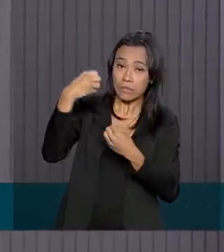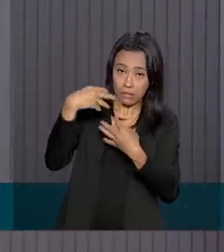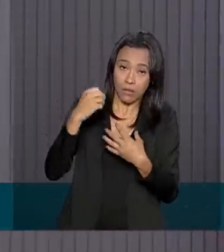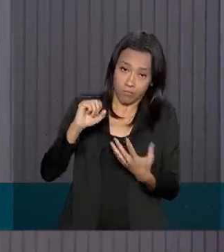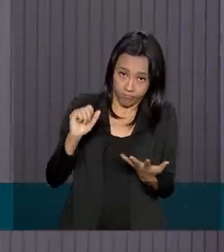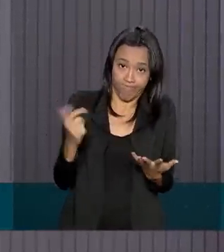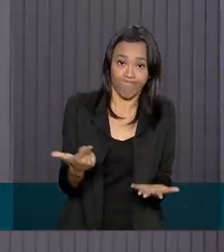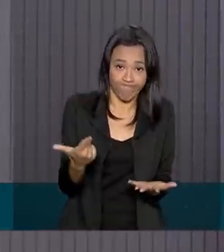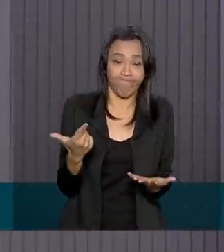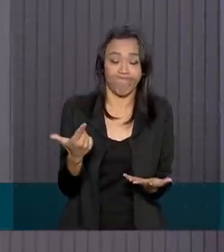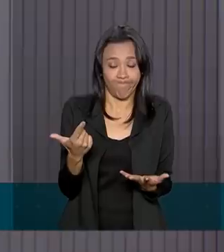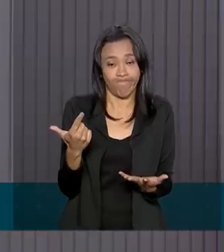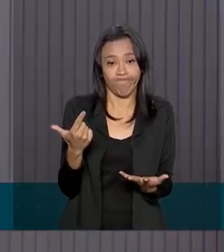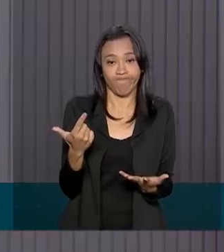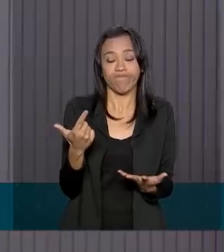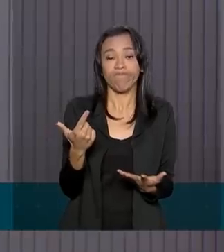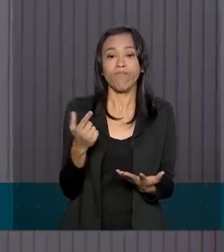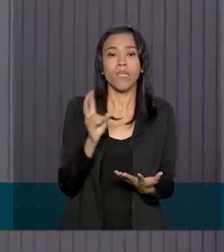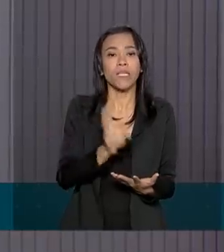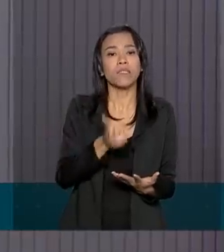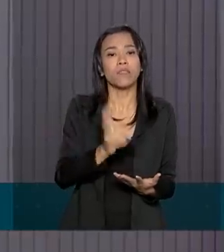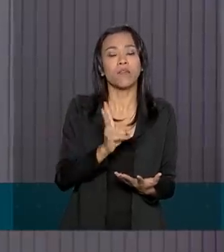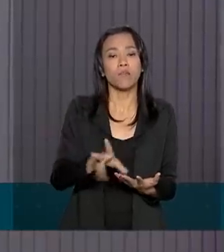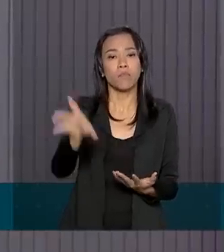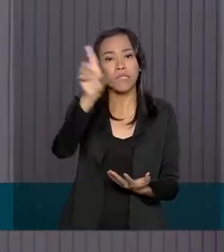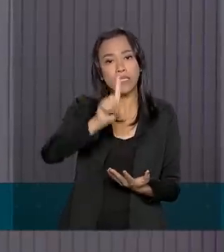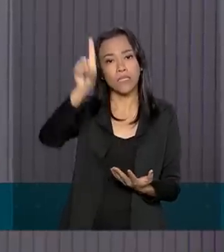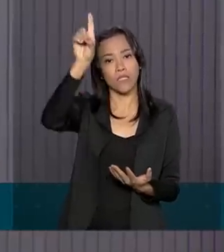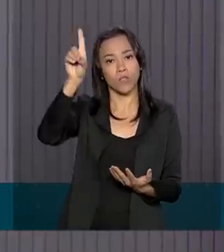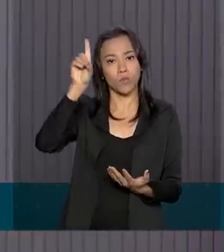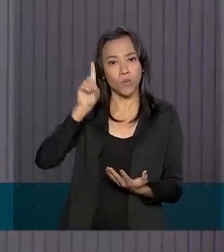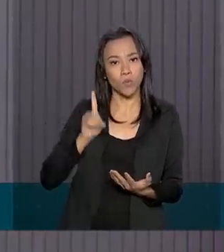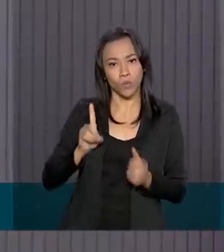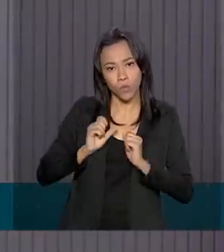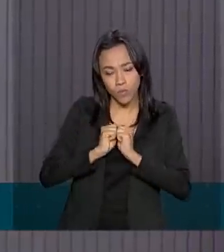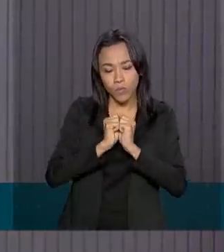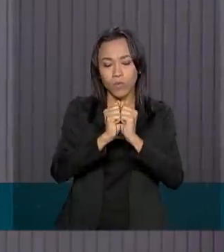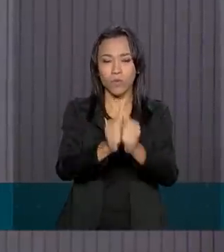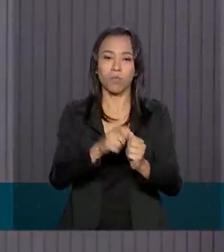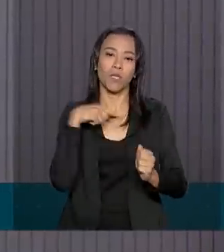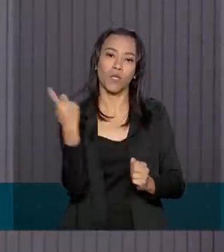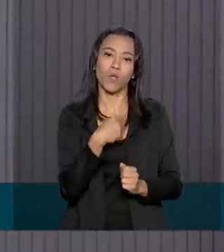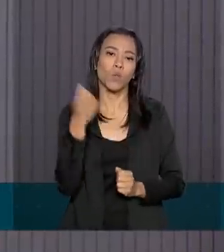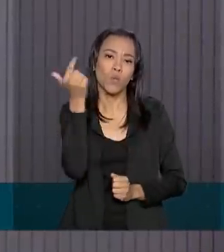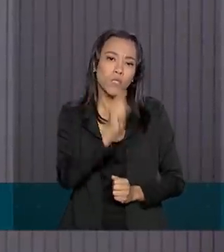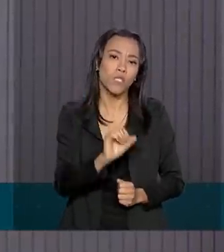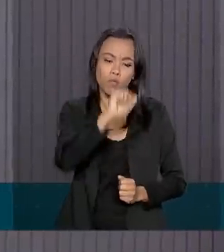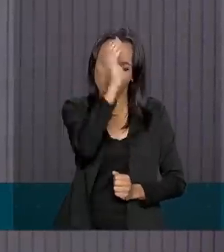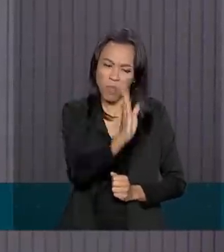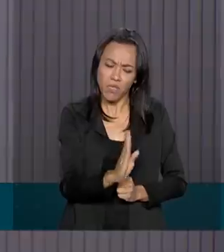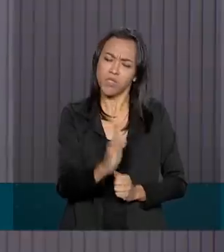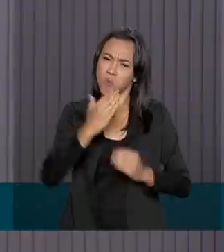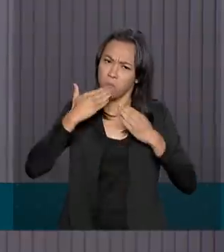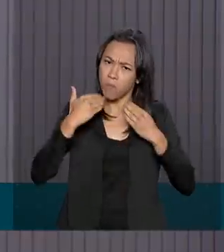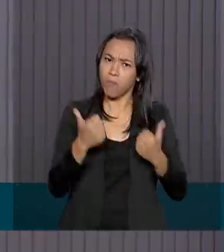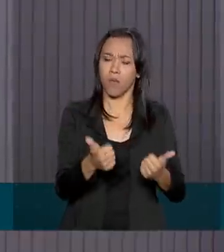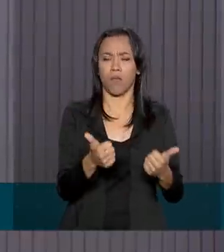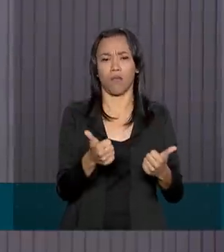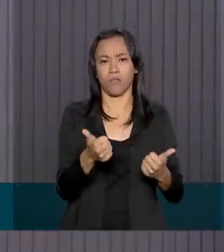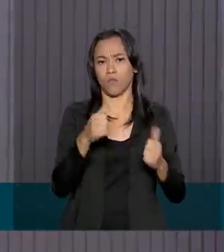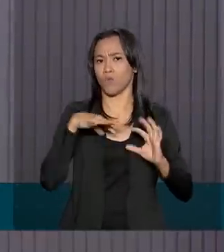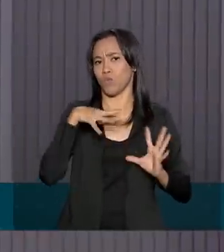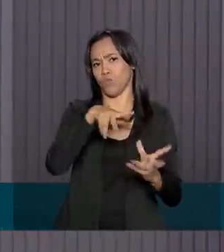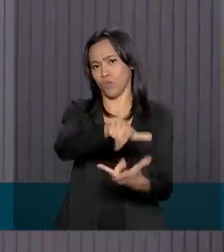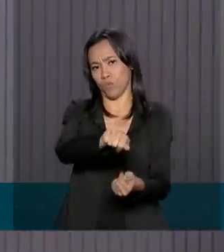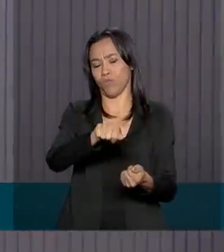obviamente, é que Ele sempre esteja do nosso lado para que nós possamos colocar o Brasil no local que ele bem merece no